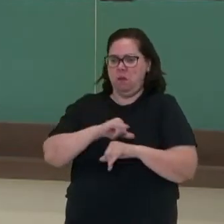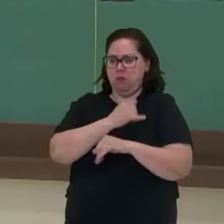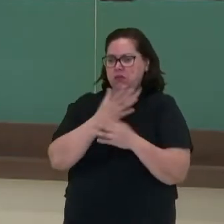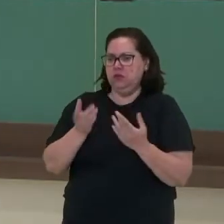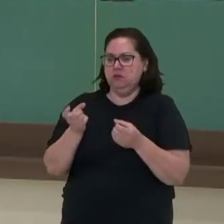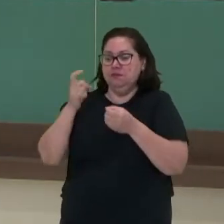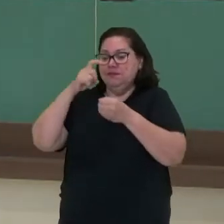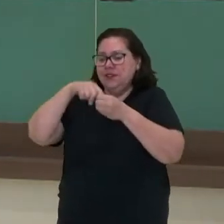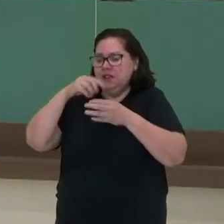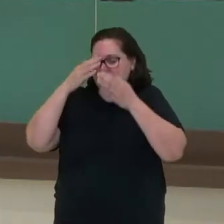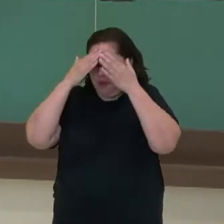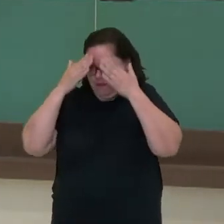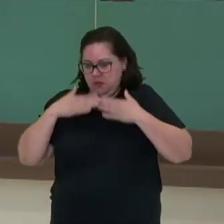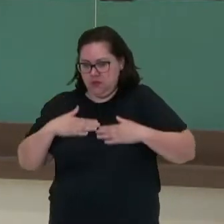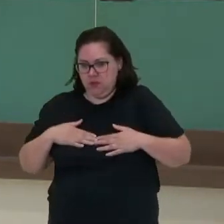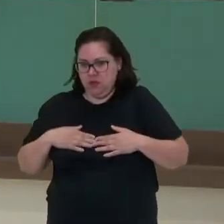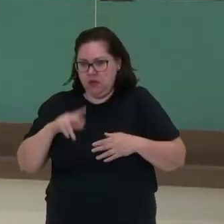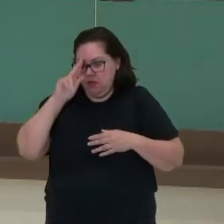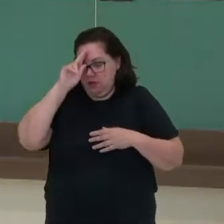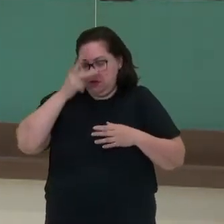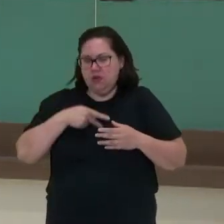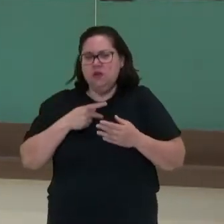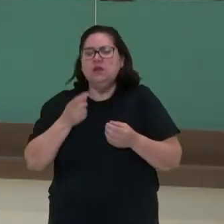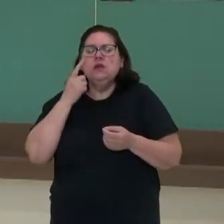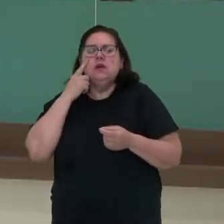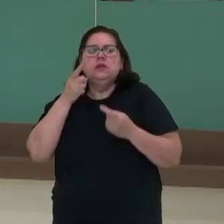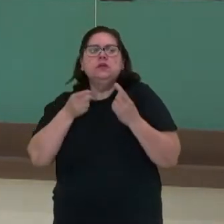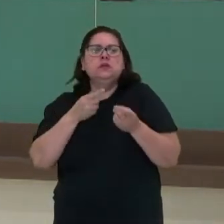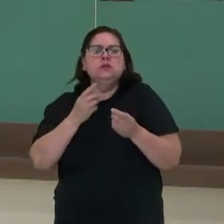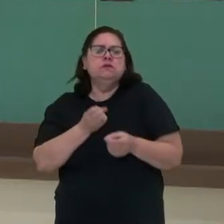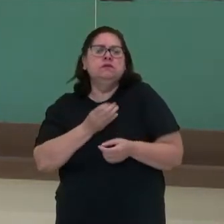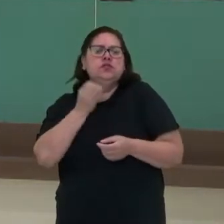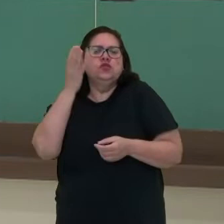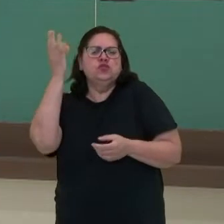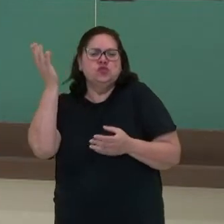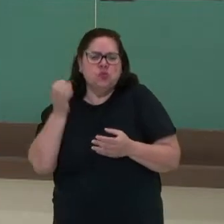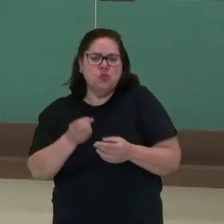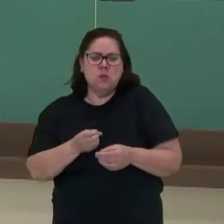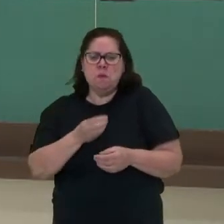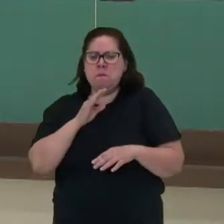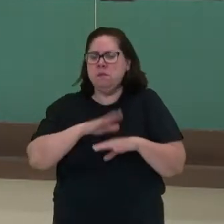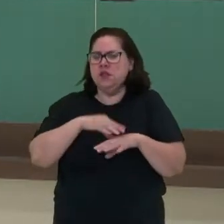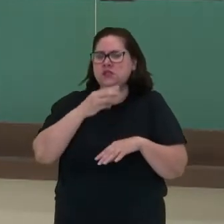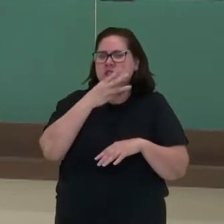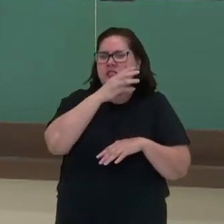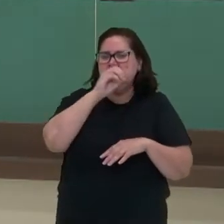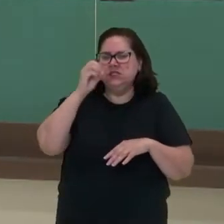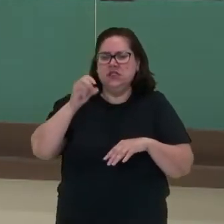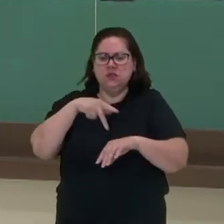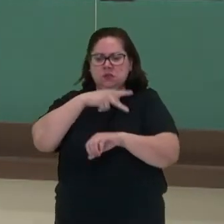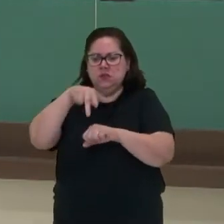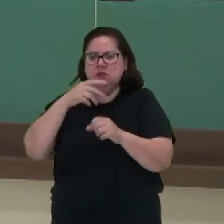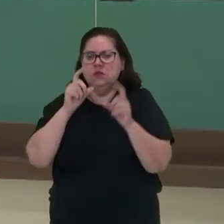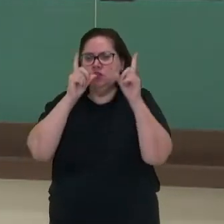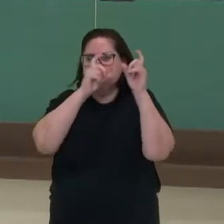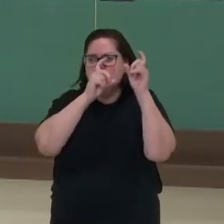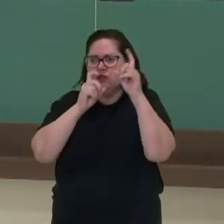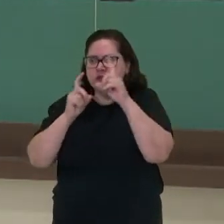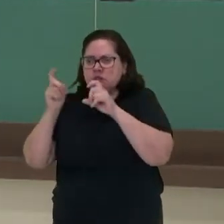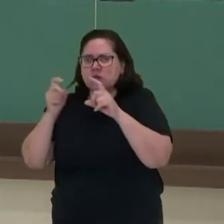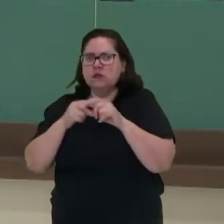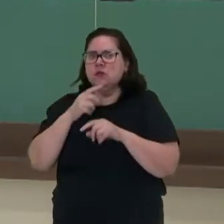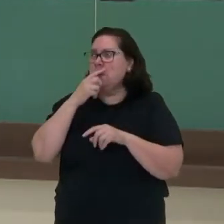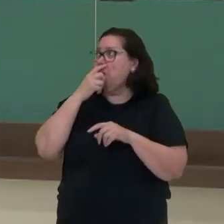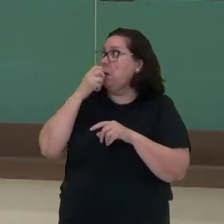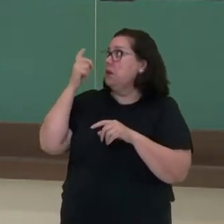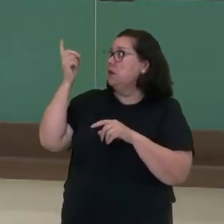por dentro da pessoa. Essa é a visão dela. Tanto é que ela viajou mais de 300 países fazendo várias fotografias. Nós temos aqui fotografia